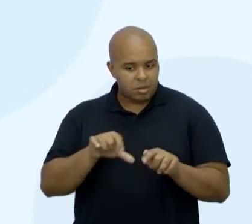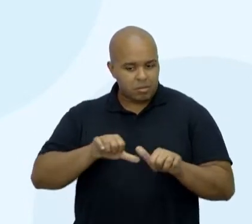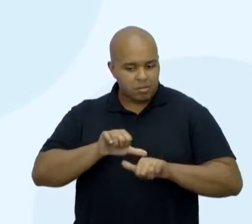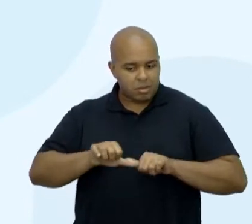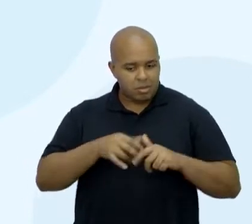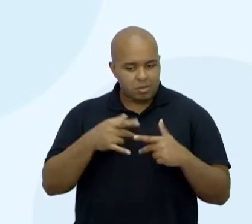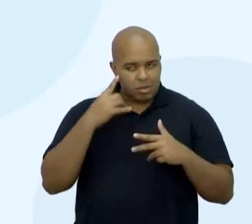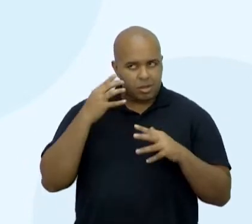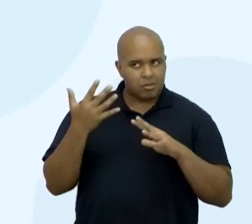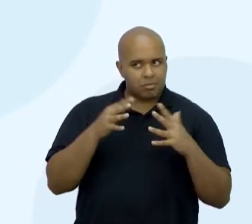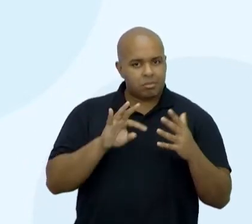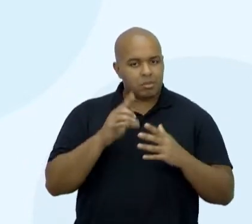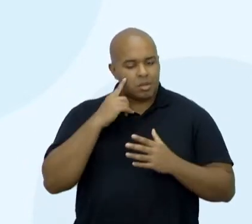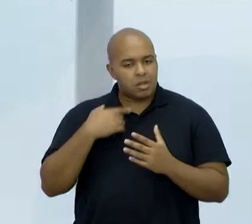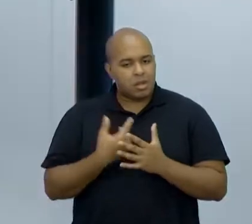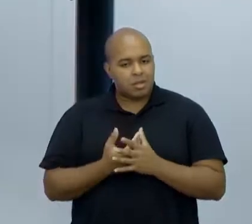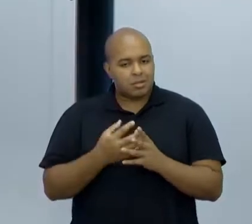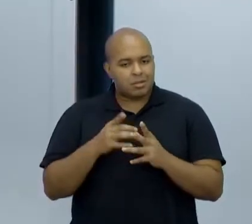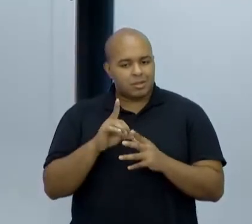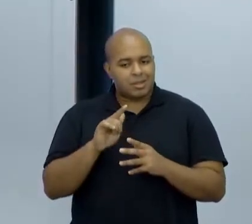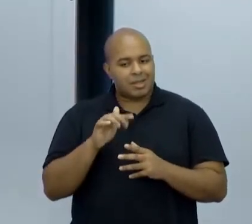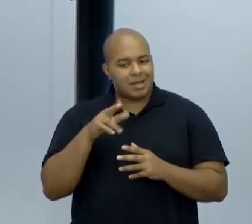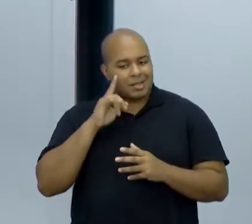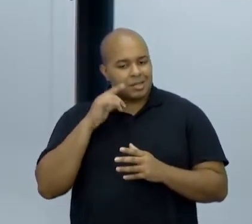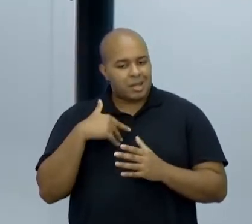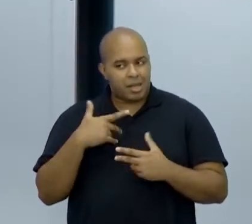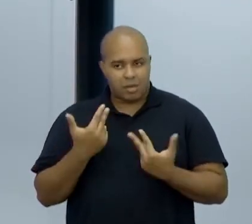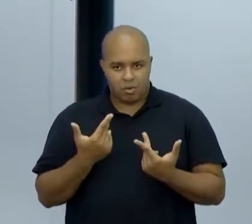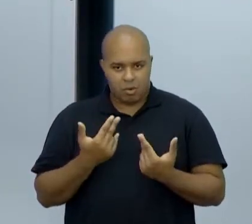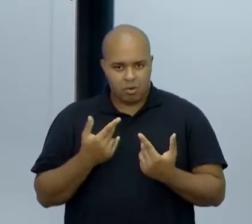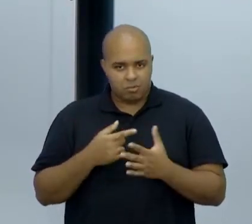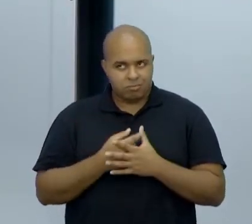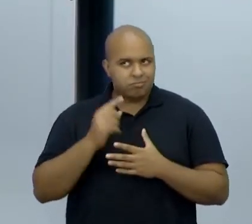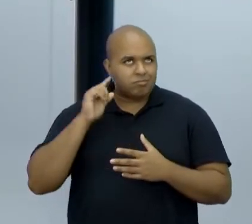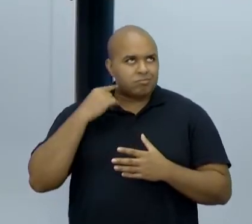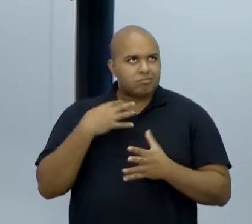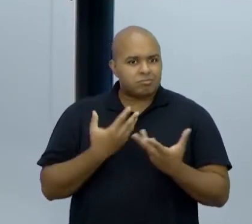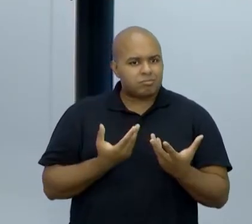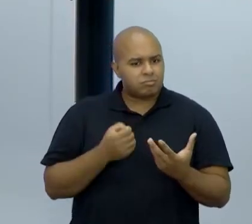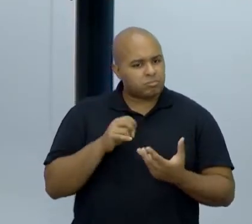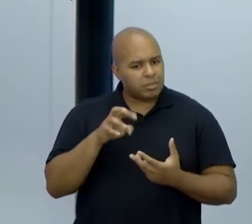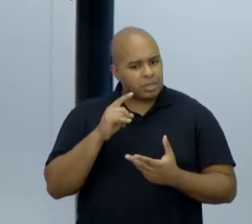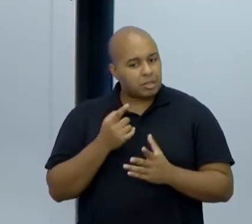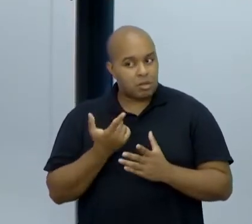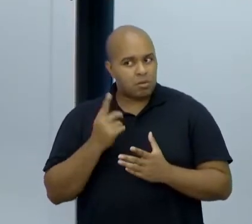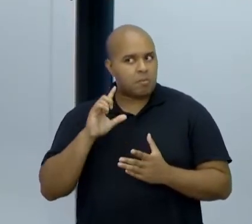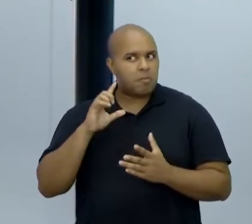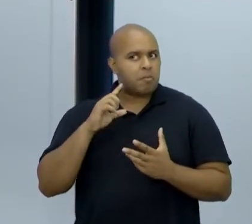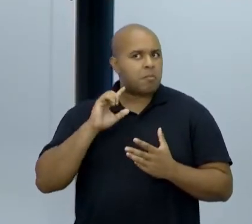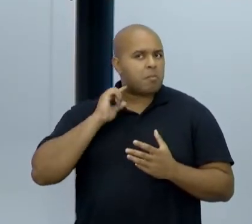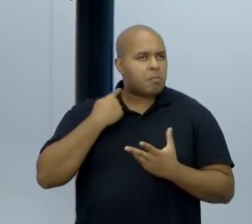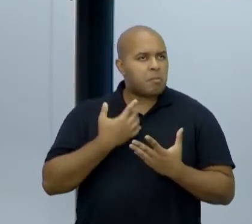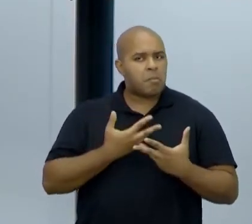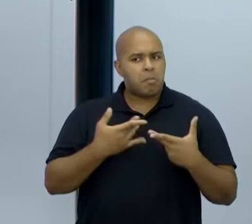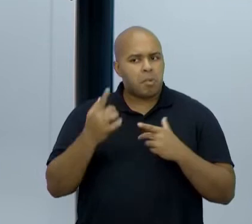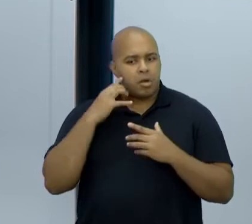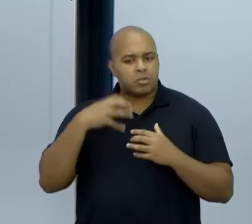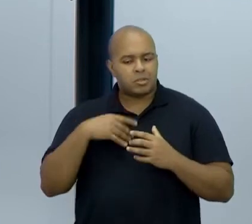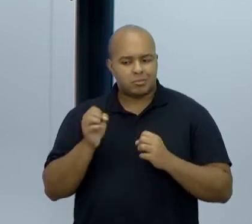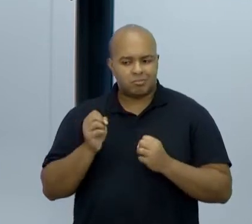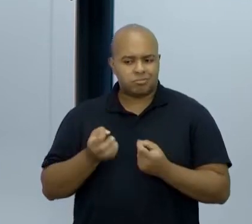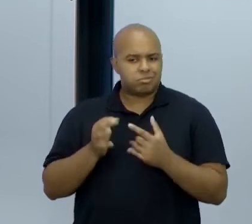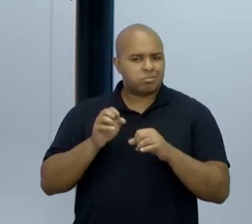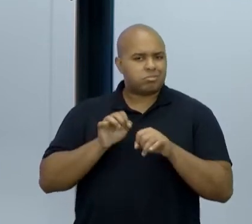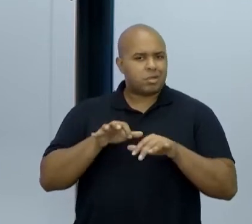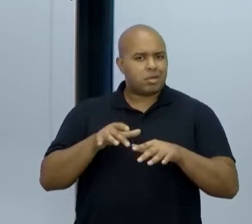mudanças climáticas. A degradação é a mesma coisa que poluição, Sumaia? Não, poluição é uma forma de degradar, mas